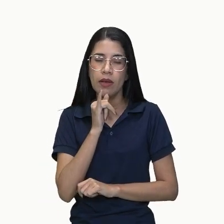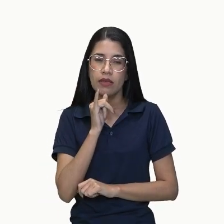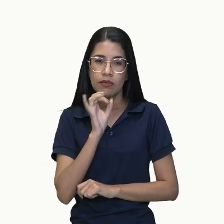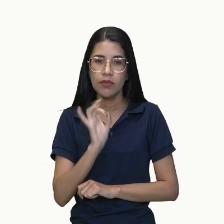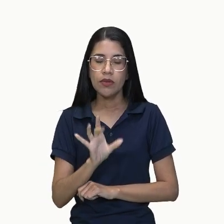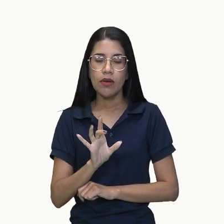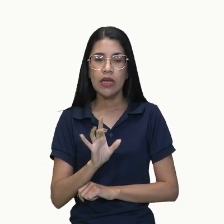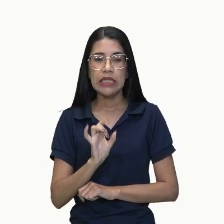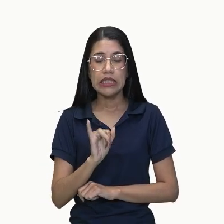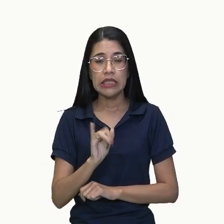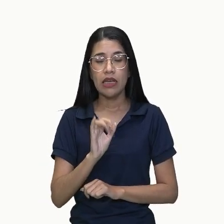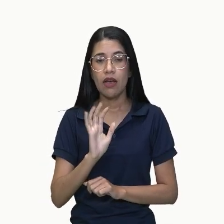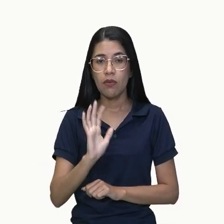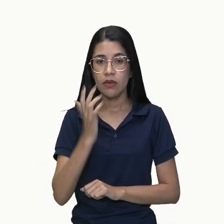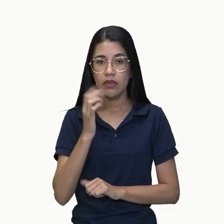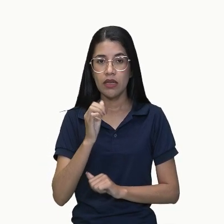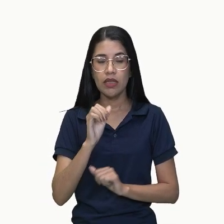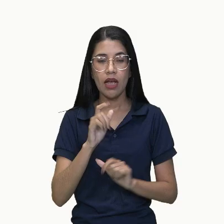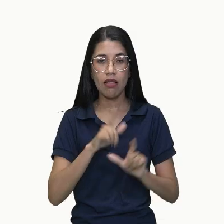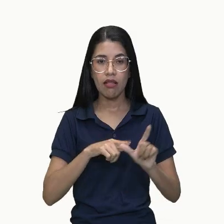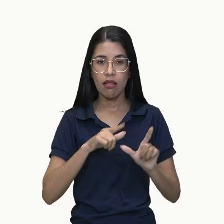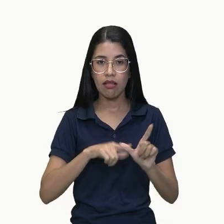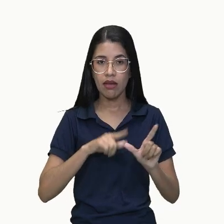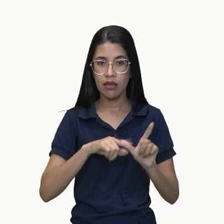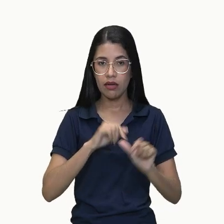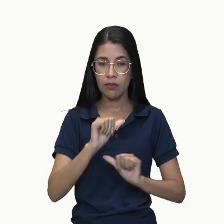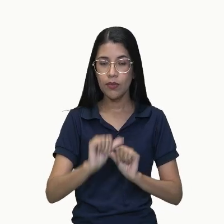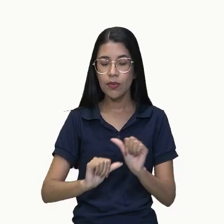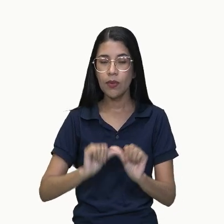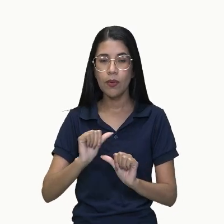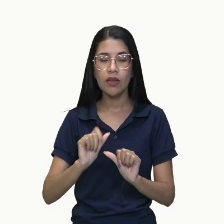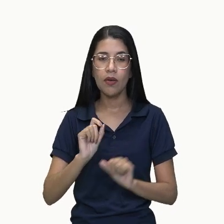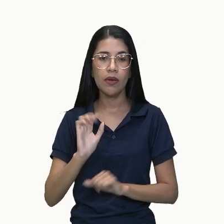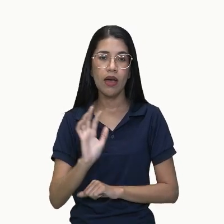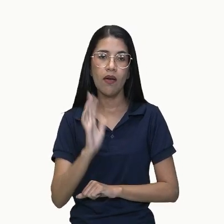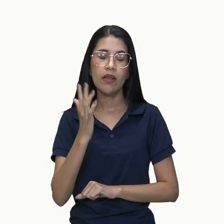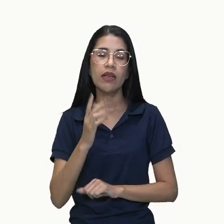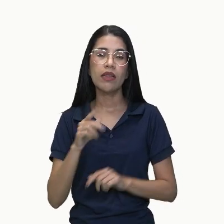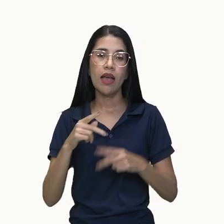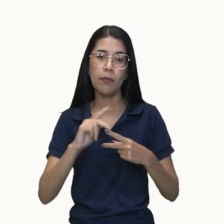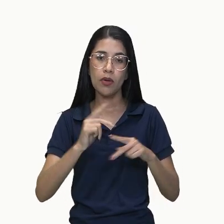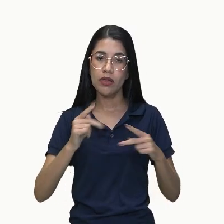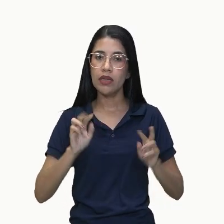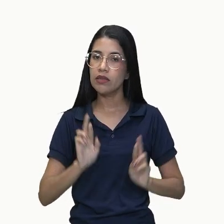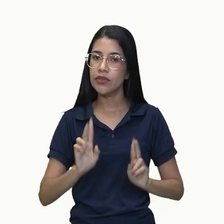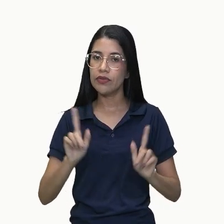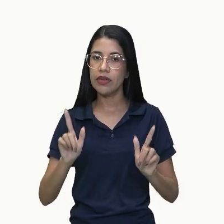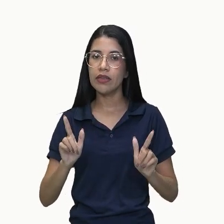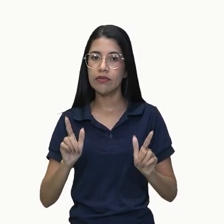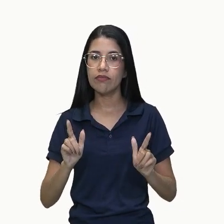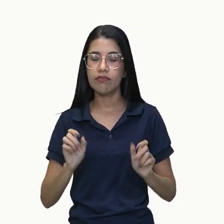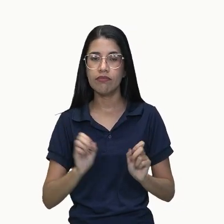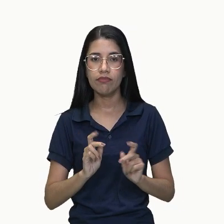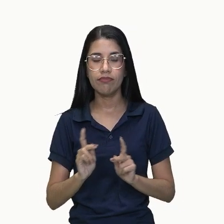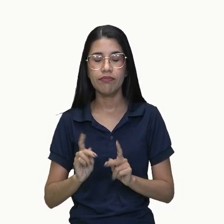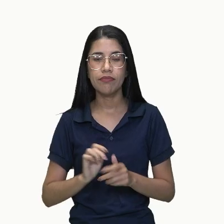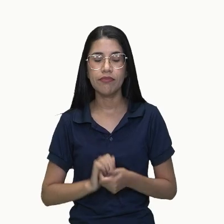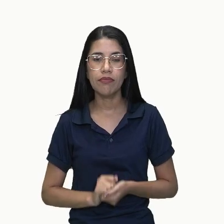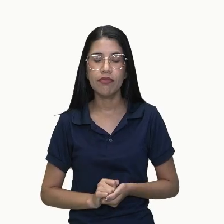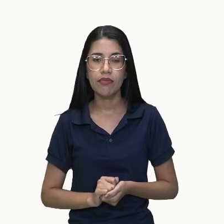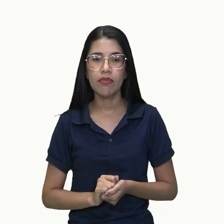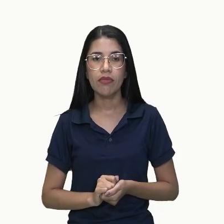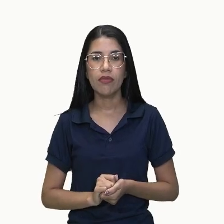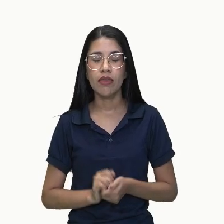eu mudo uma letra aqui, o que vai acontecer é que muda a proteína, tá bom? Então,